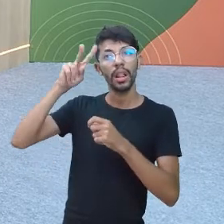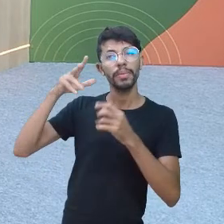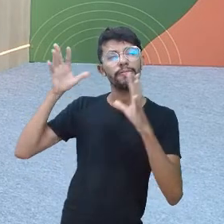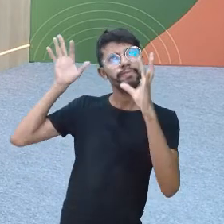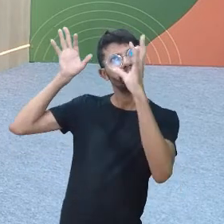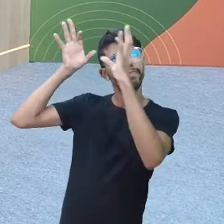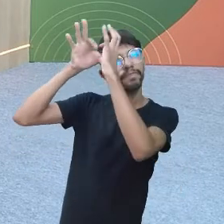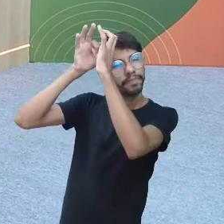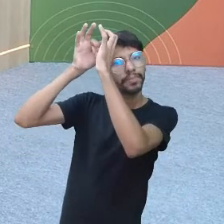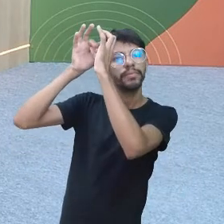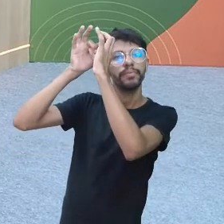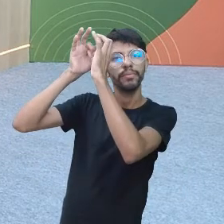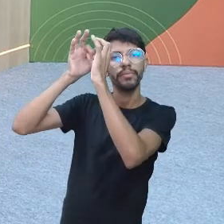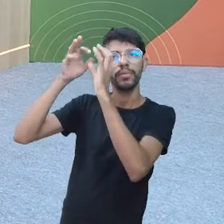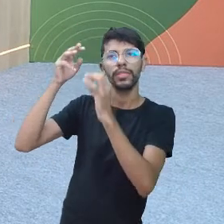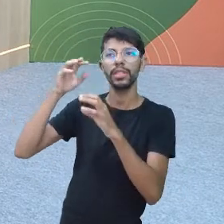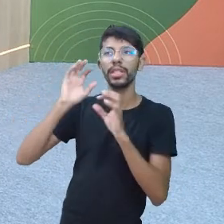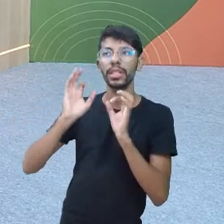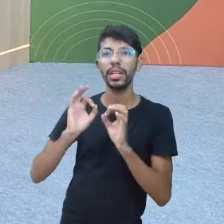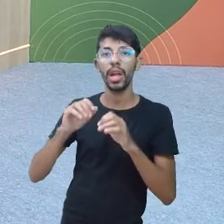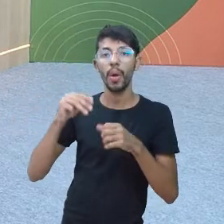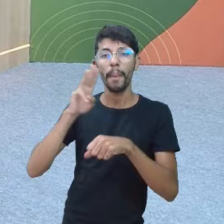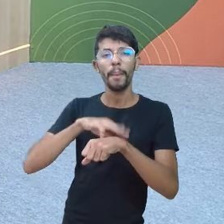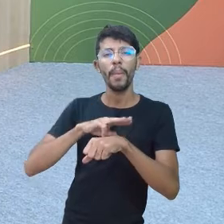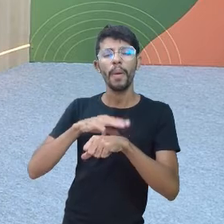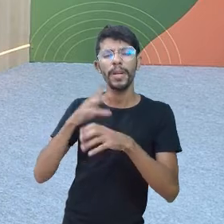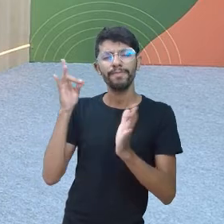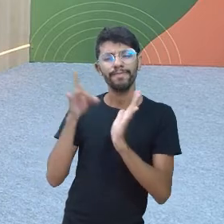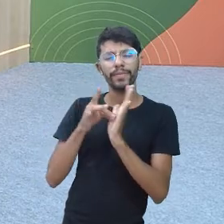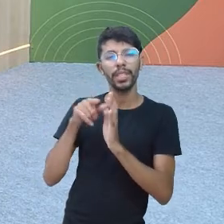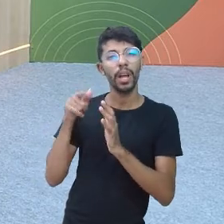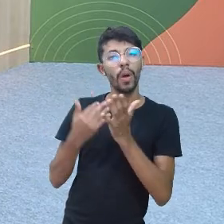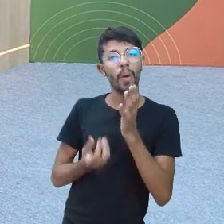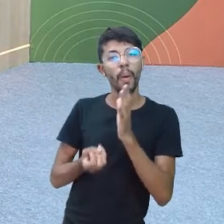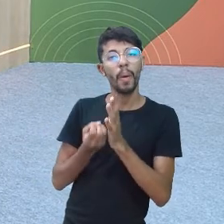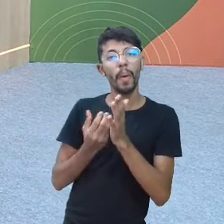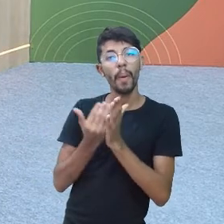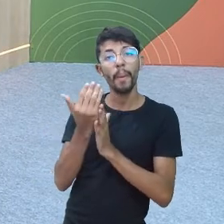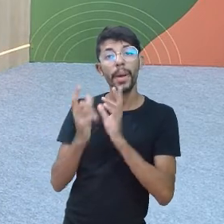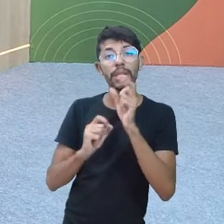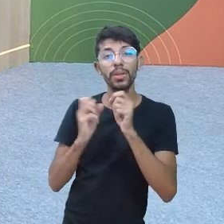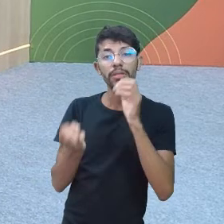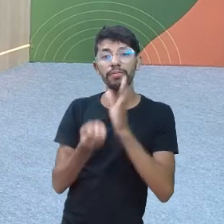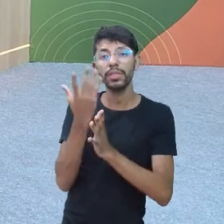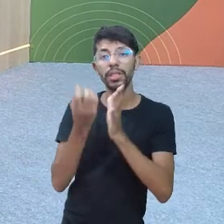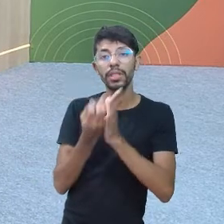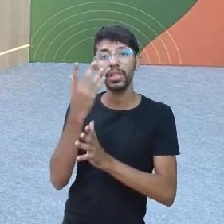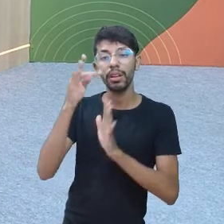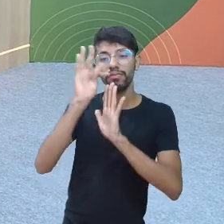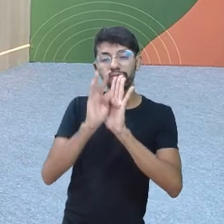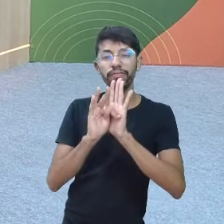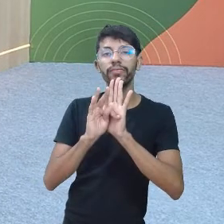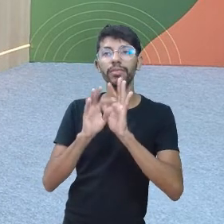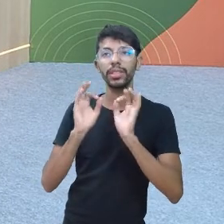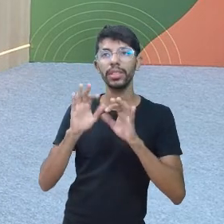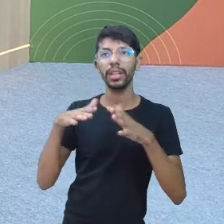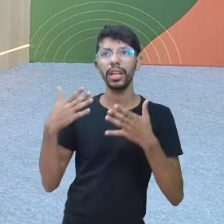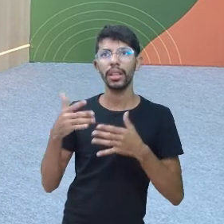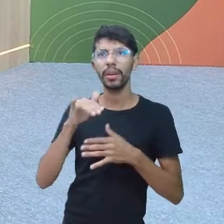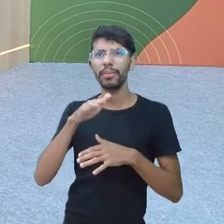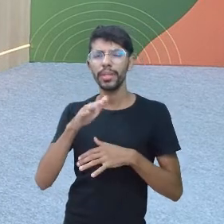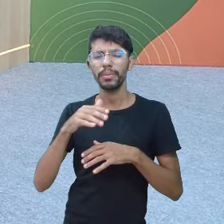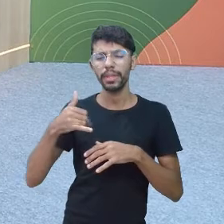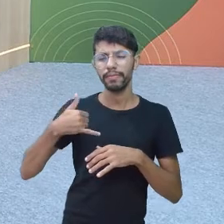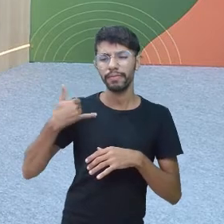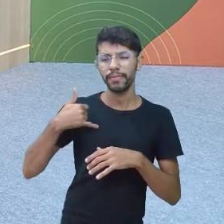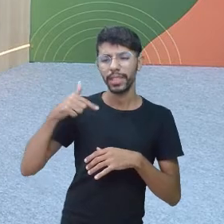memória o momento exato em que ela começa a produzir textos. Então já havia na Clarice criança ali de 7 anos